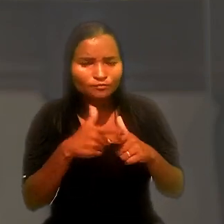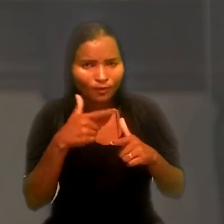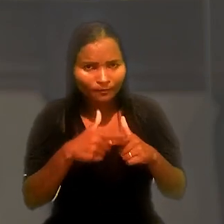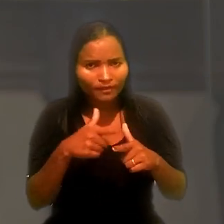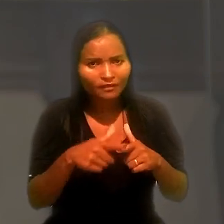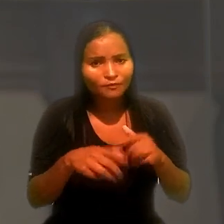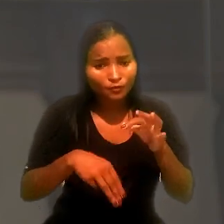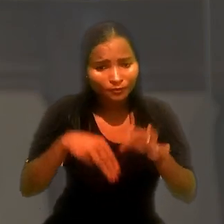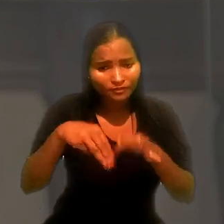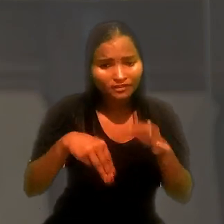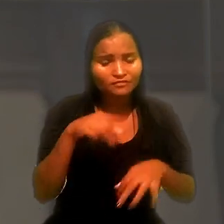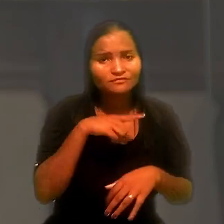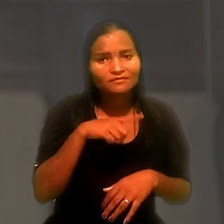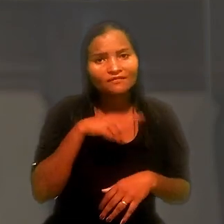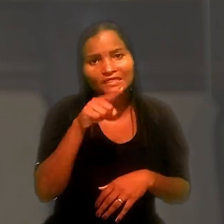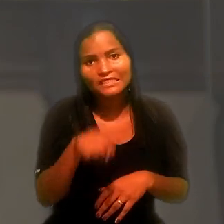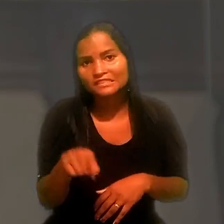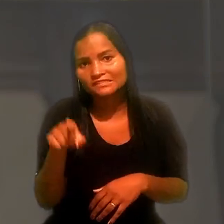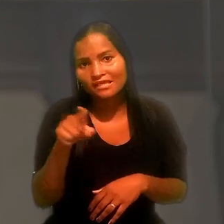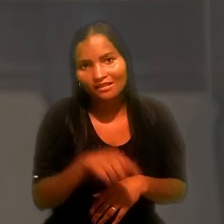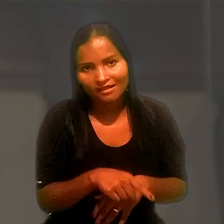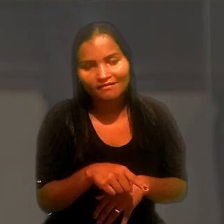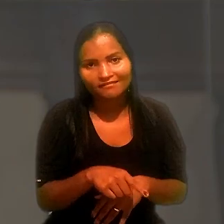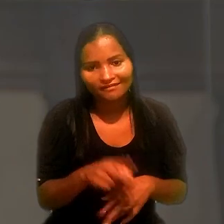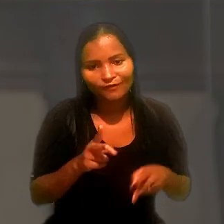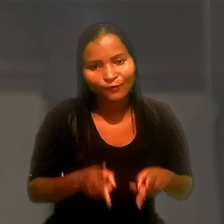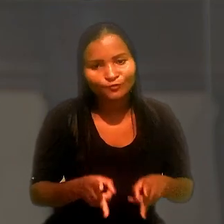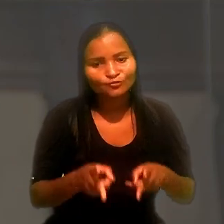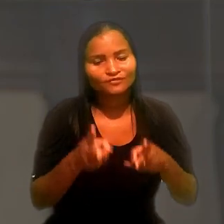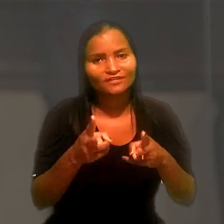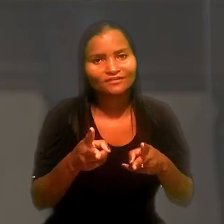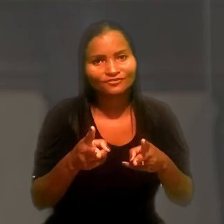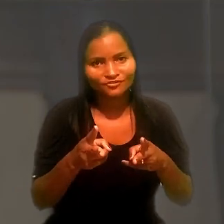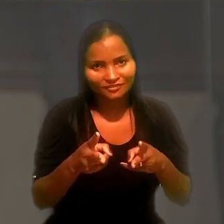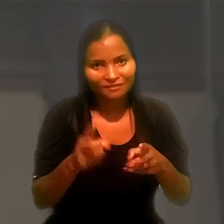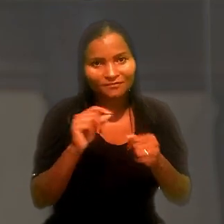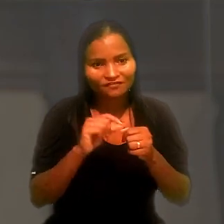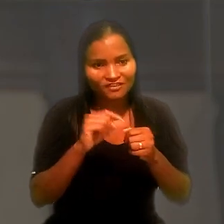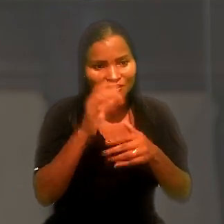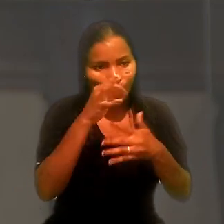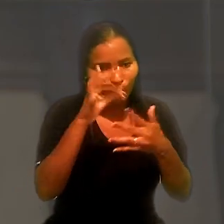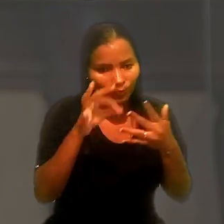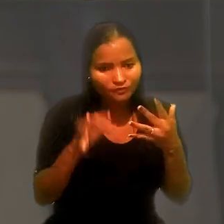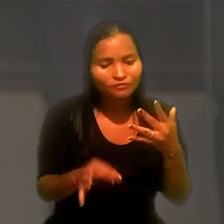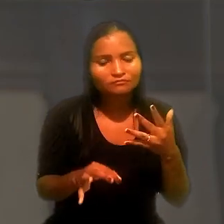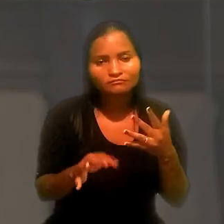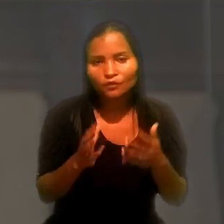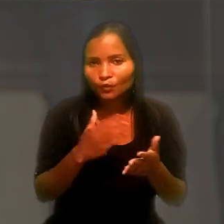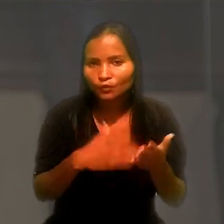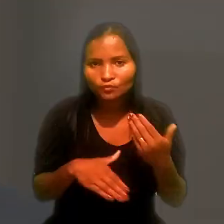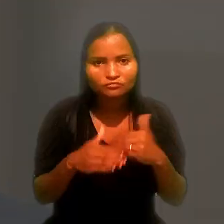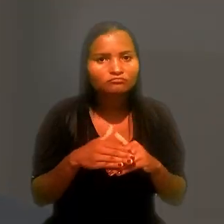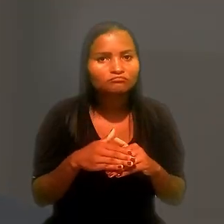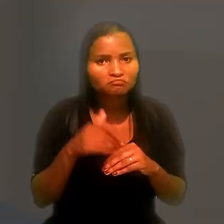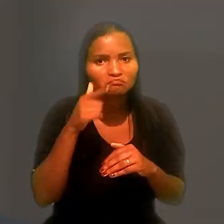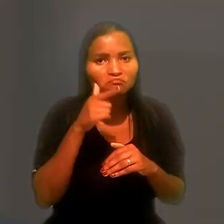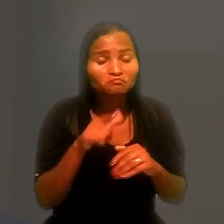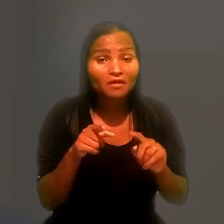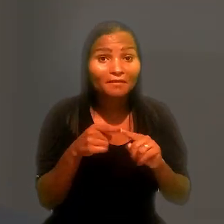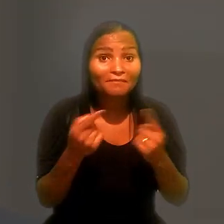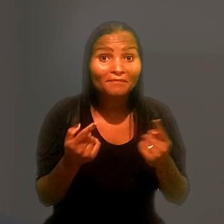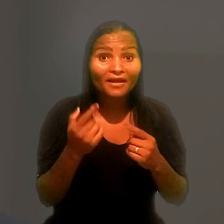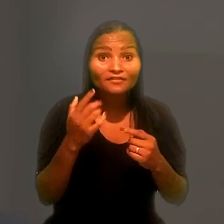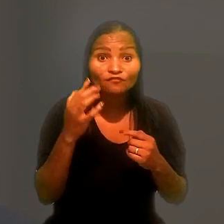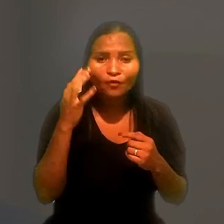que eu teve de suspender a continuidade dele para fazer correções. Tudo isso foi feito. Mas foi